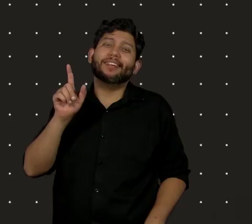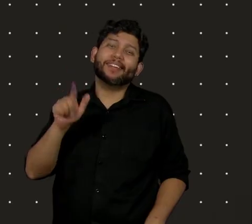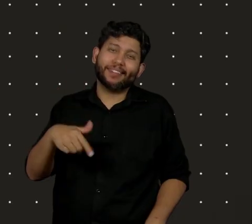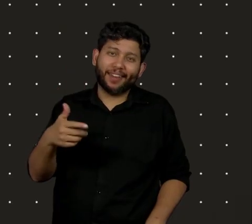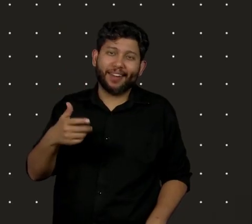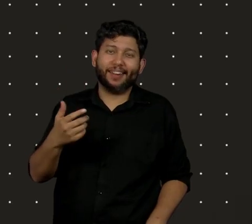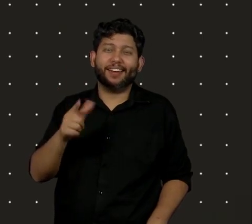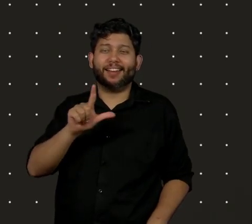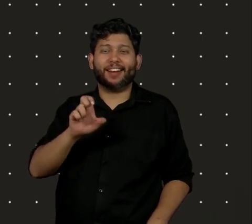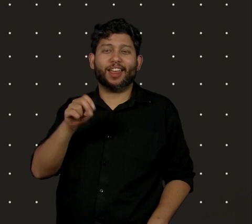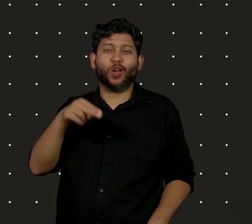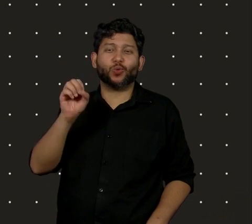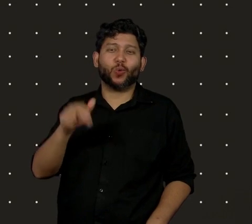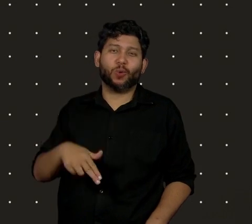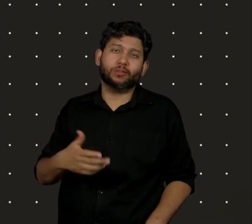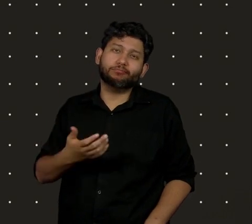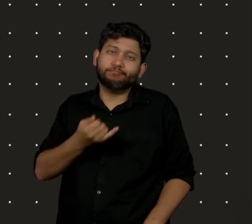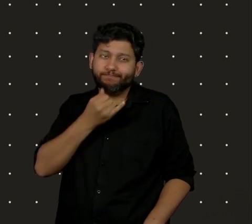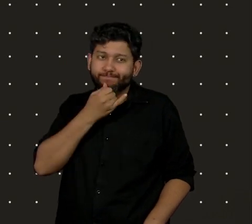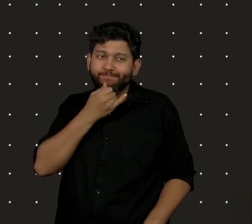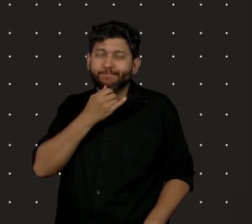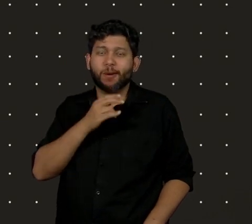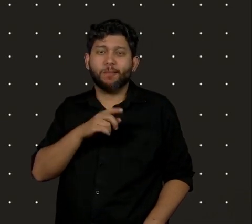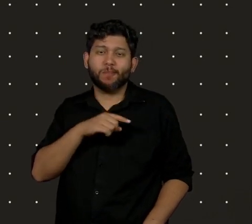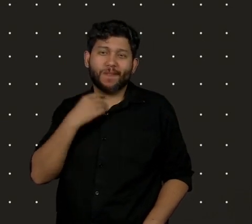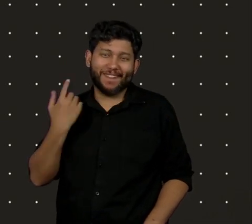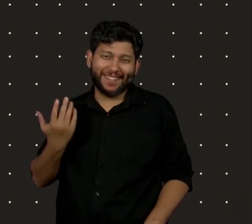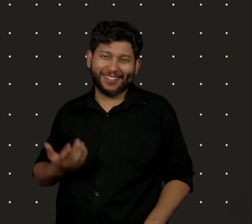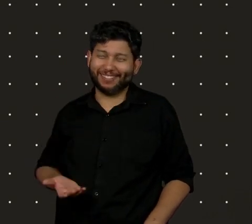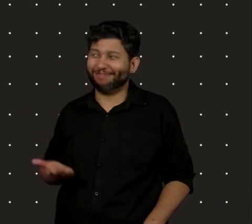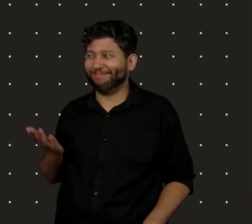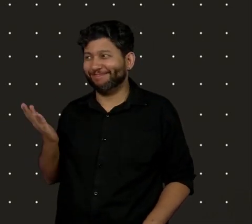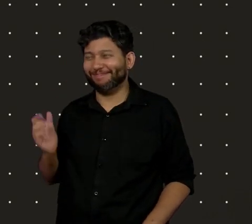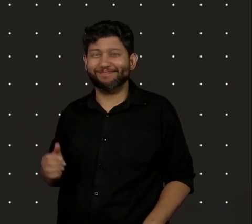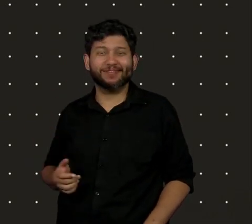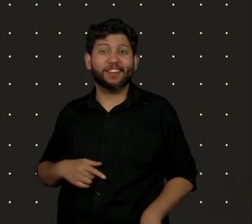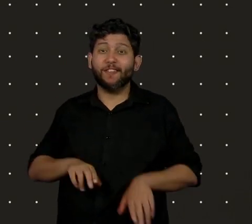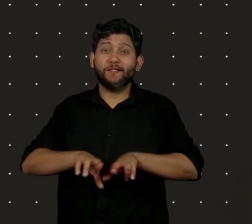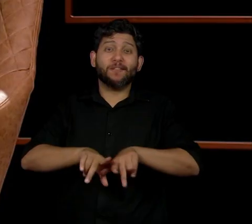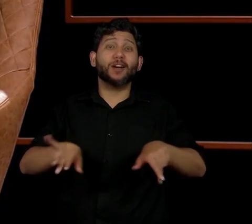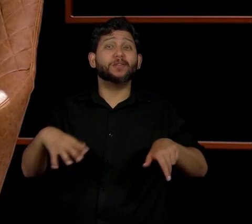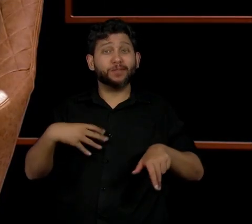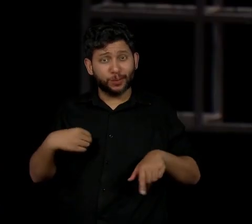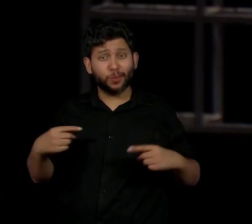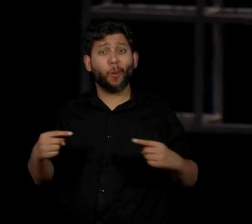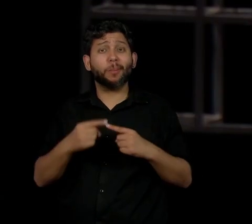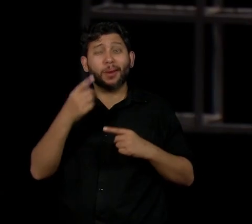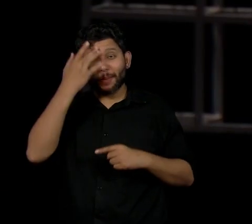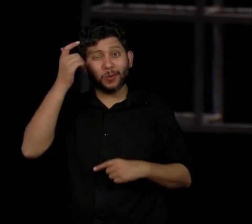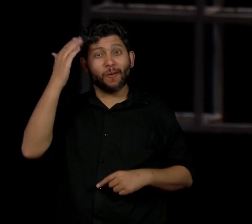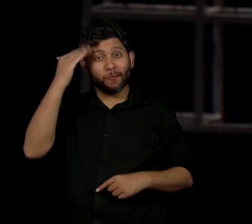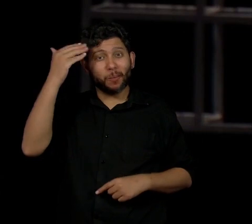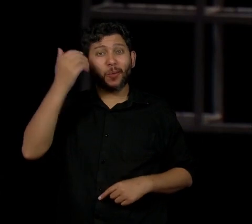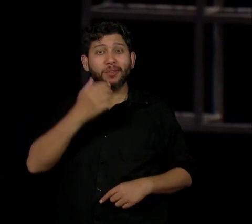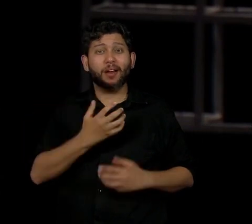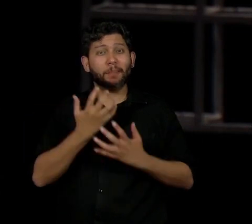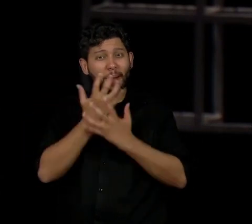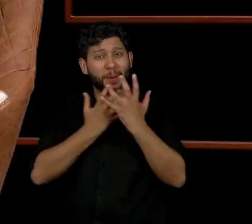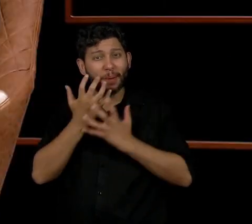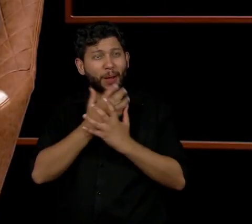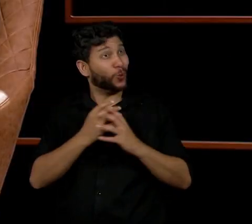foi o Lennon, que partiu há poucos meses. Foi o último da linhagem do Elvis e da Tina. Todos com nome de